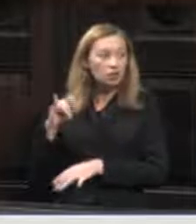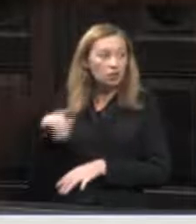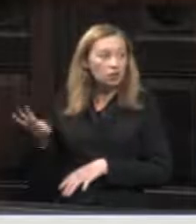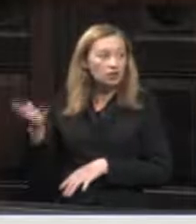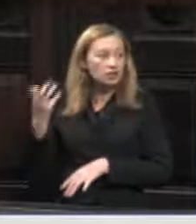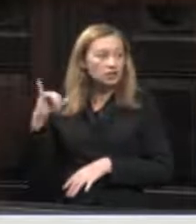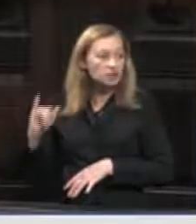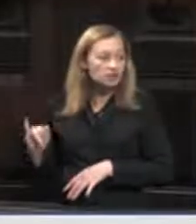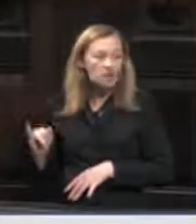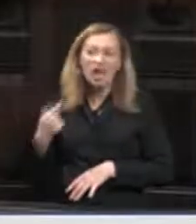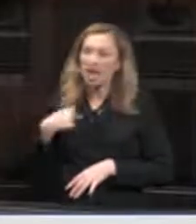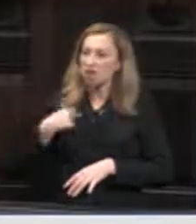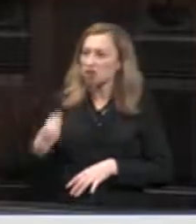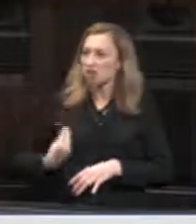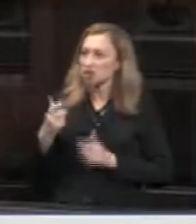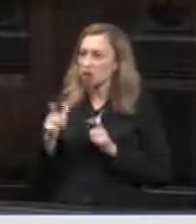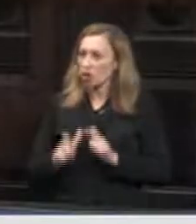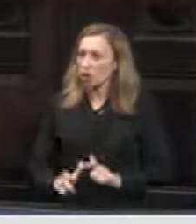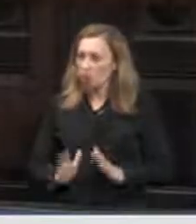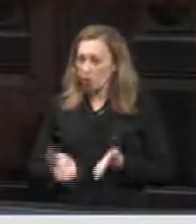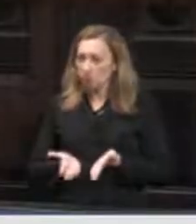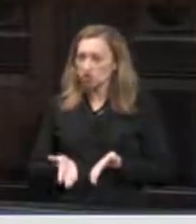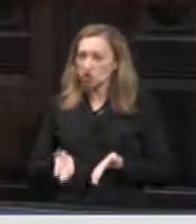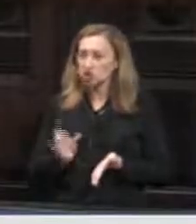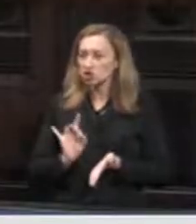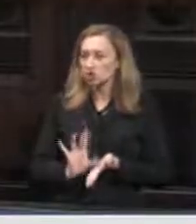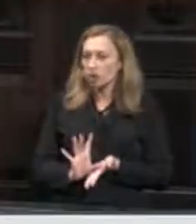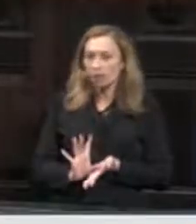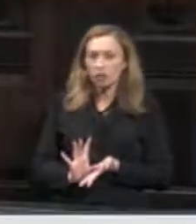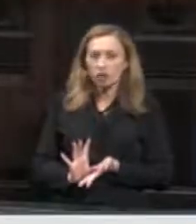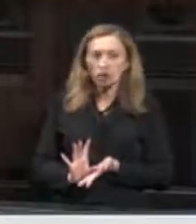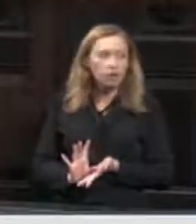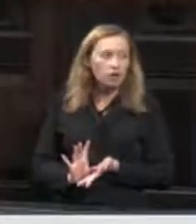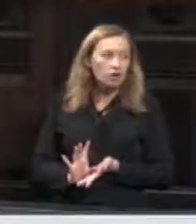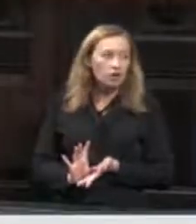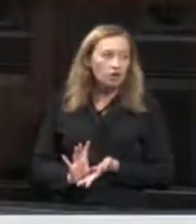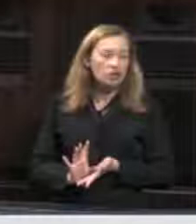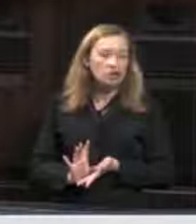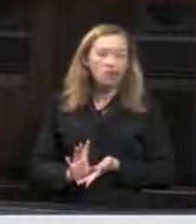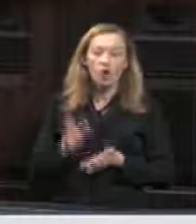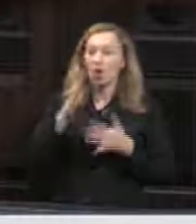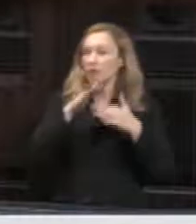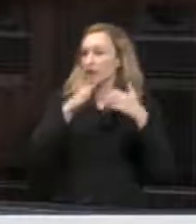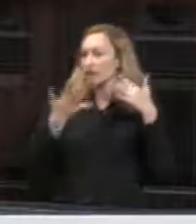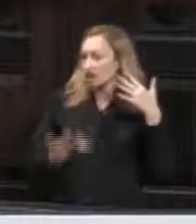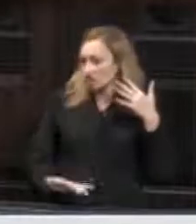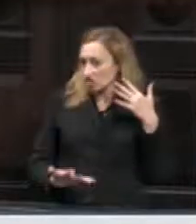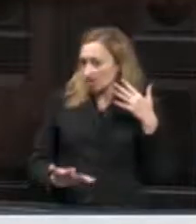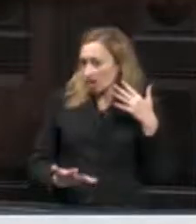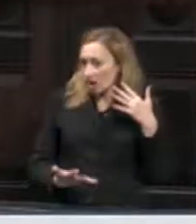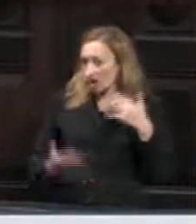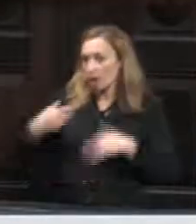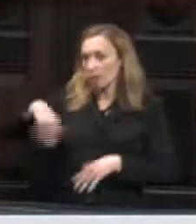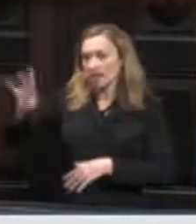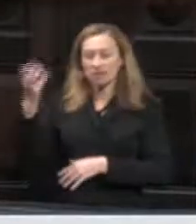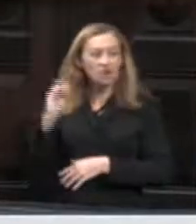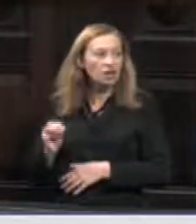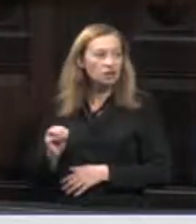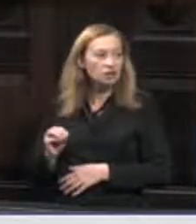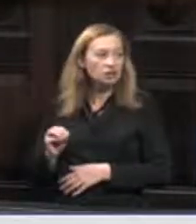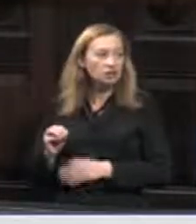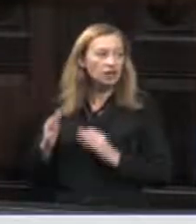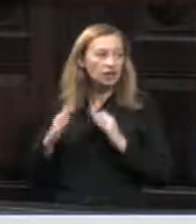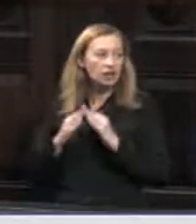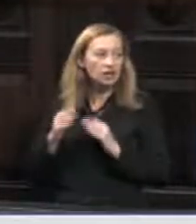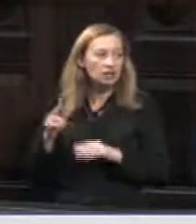não venho aqui hoje, pura e simplesmente, render homenagem ao Marcelo da Casa Verde, que